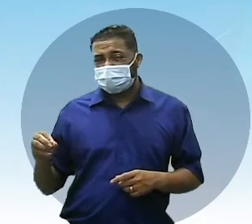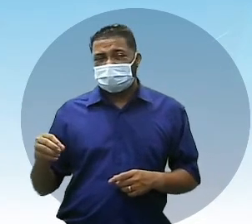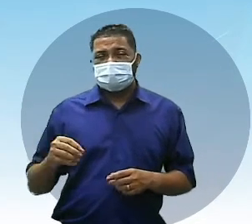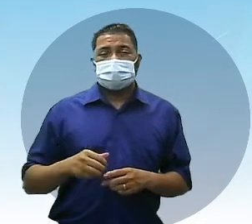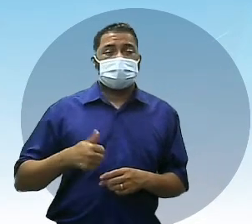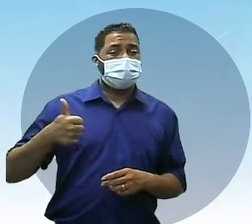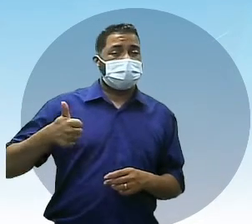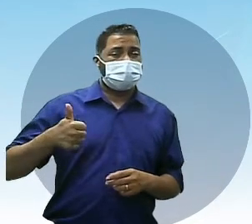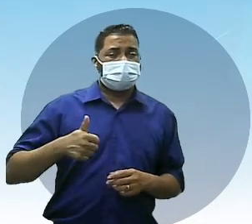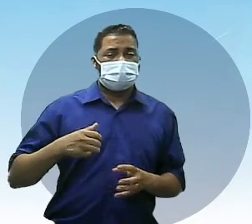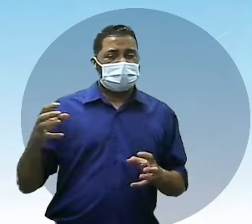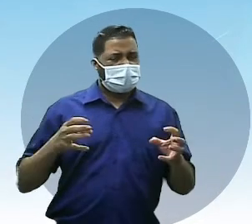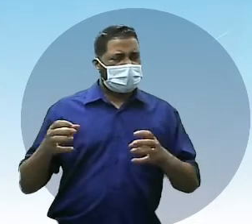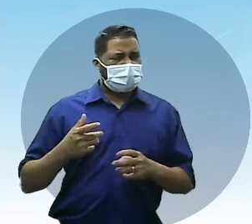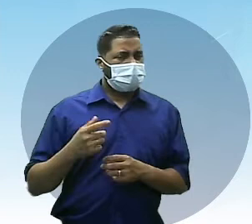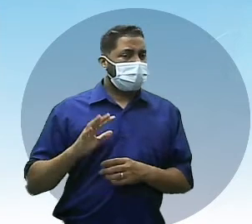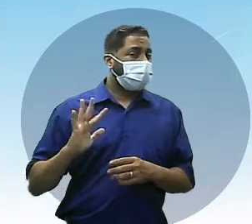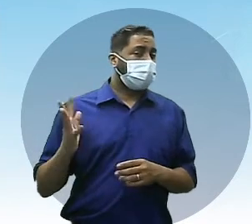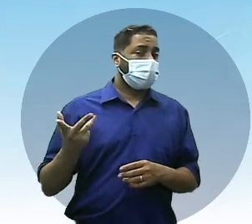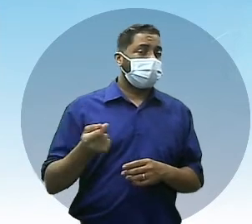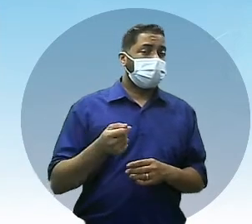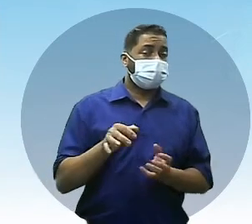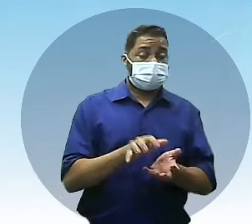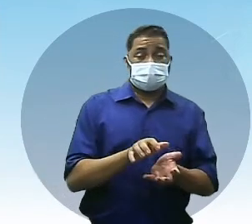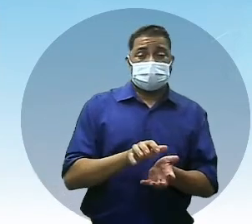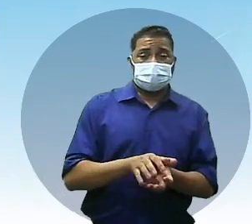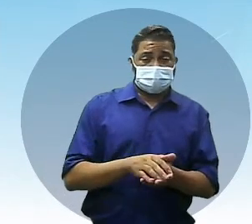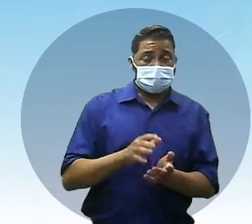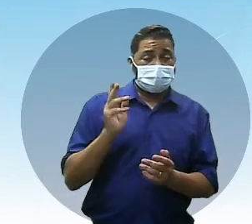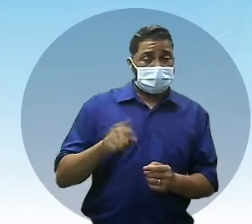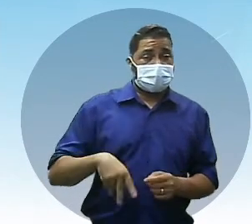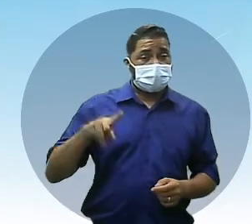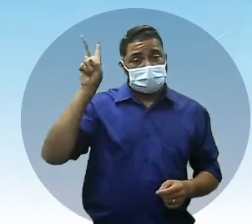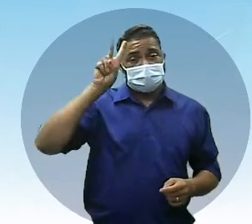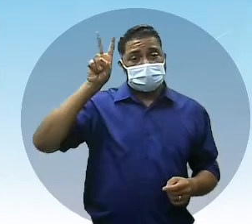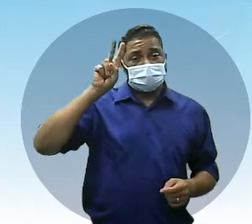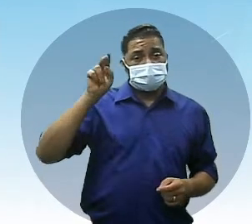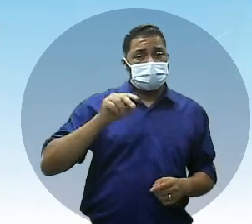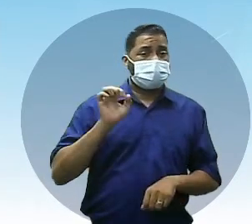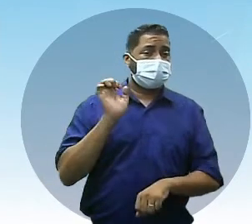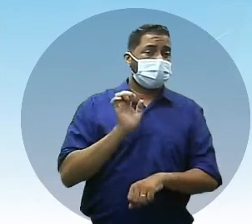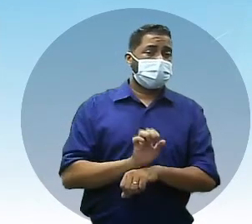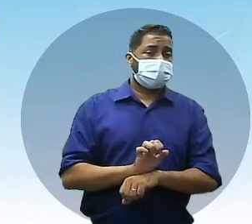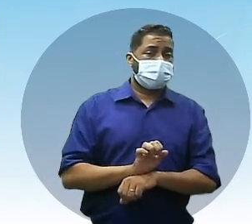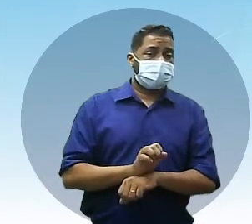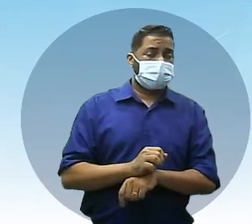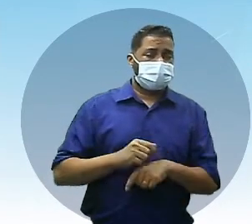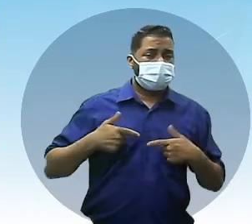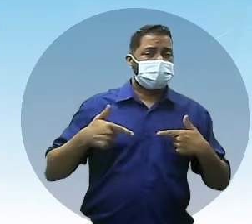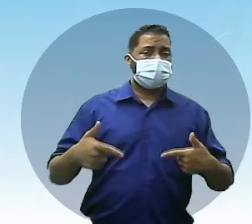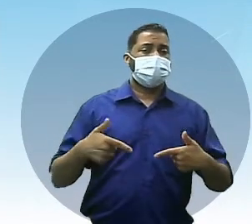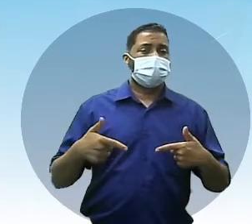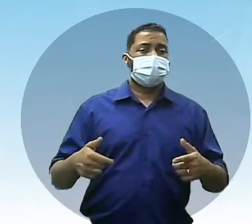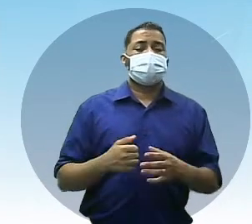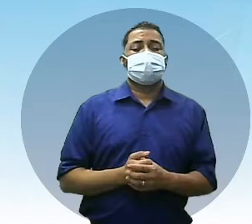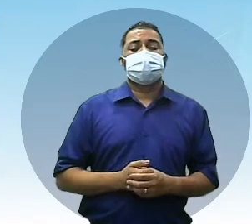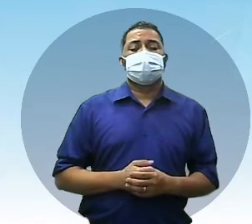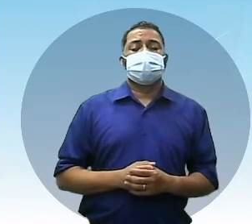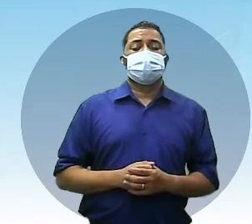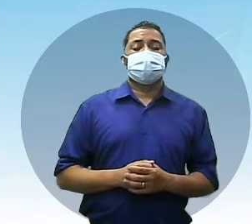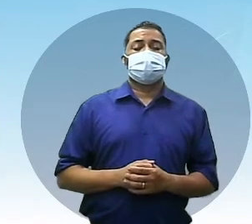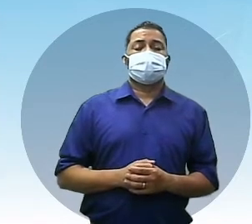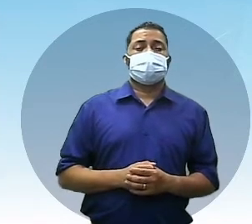mundo. Se é uma coisa que Pernambuco é, historicamente falando, é um estado guerreiro. Show de bola, show de